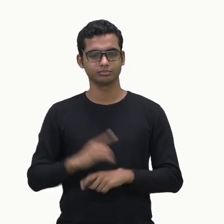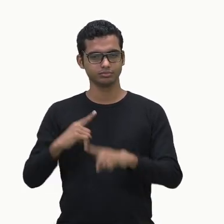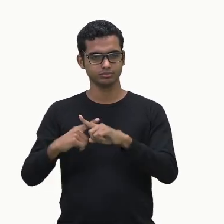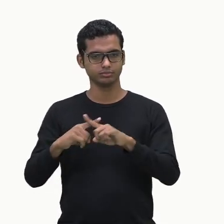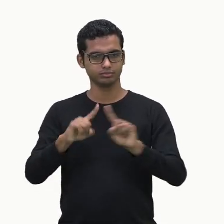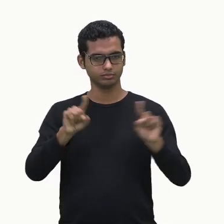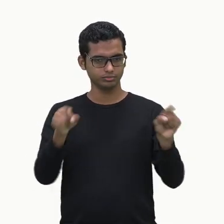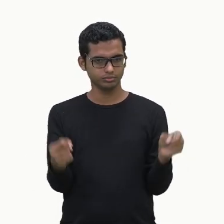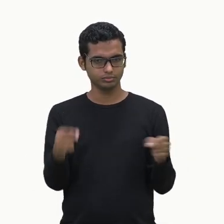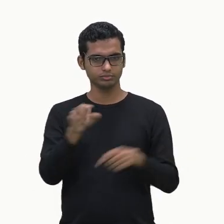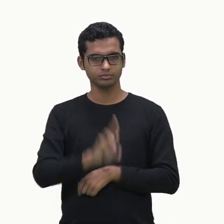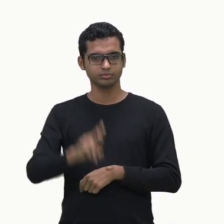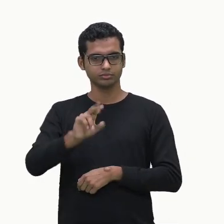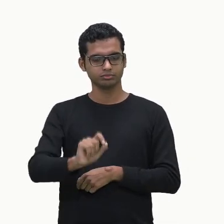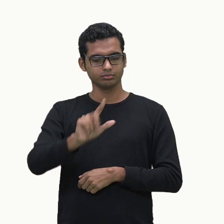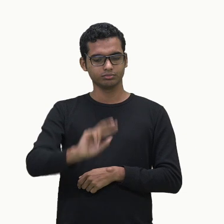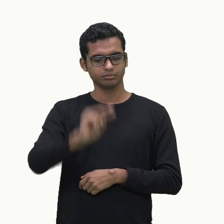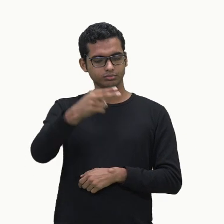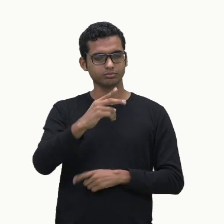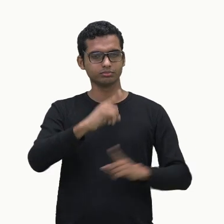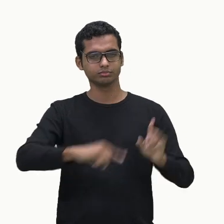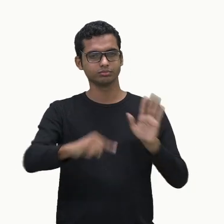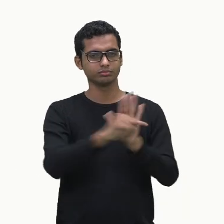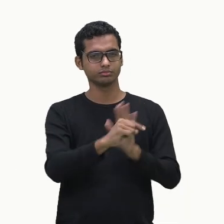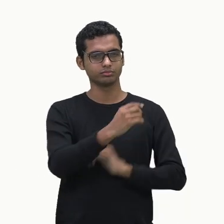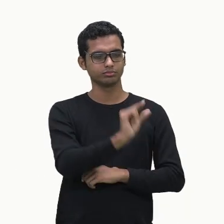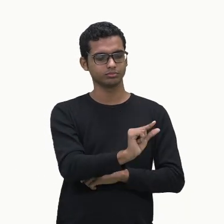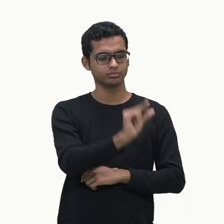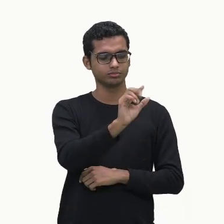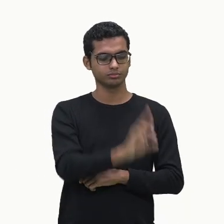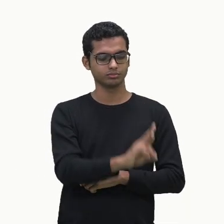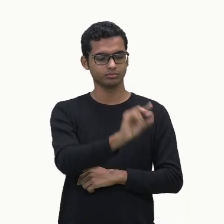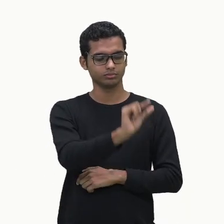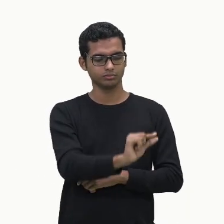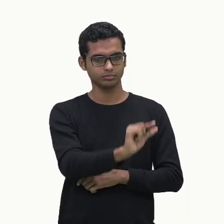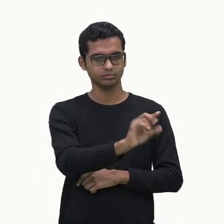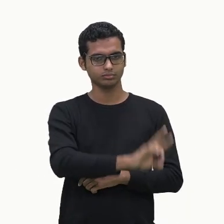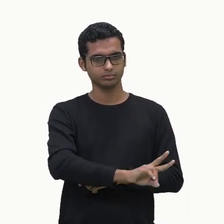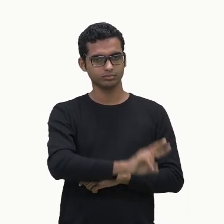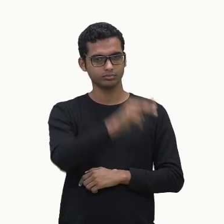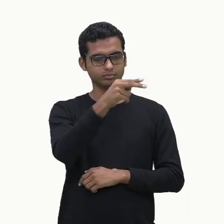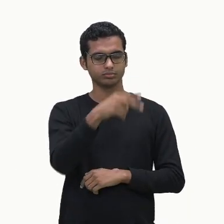vezes Rzão ao quadrado menos Rzinho ao quadrado.